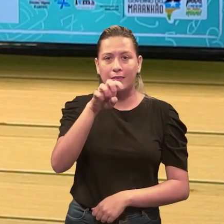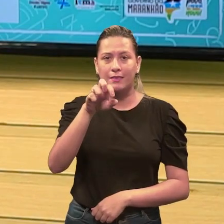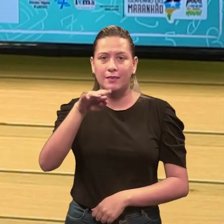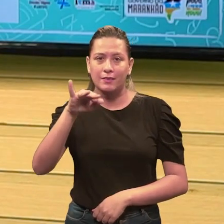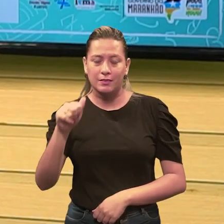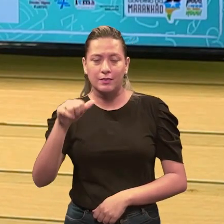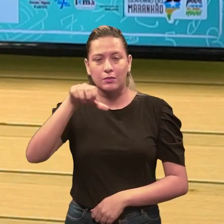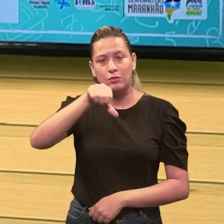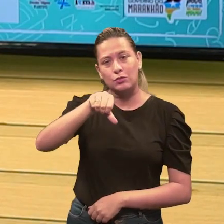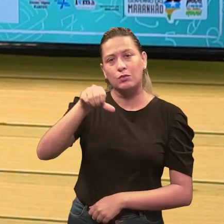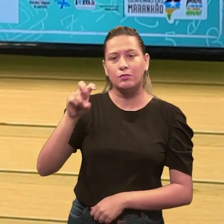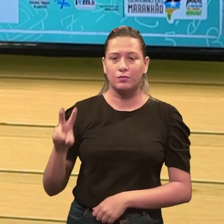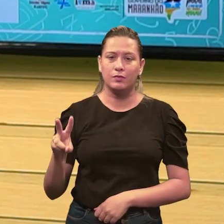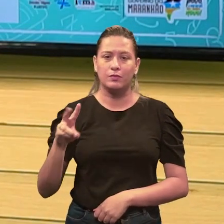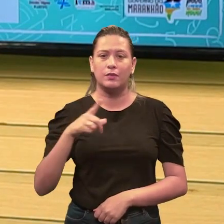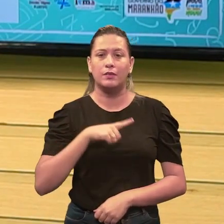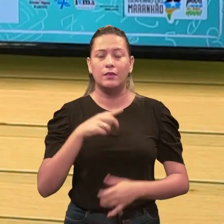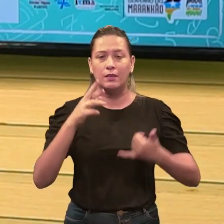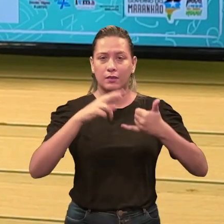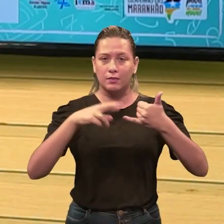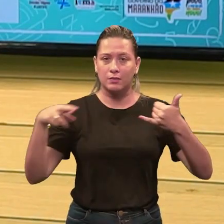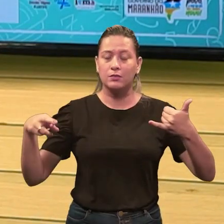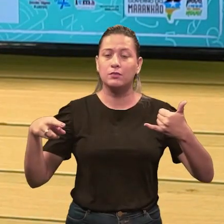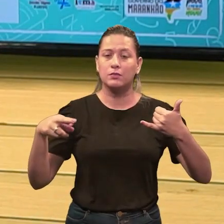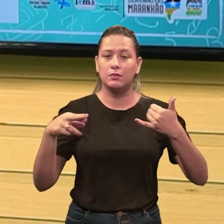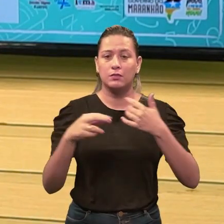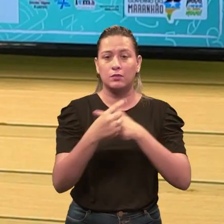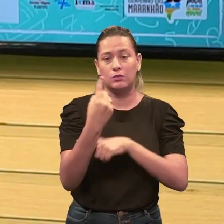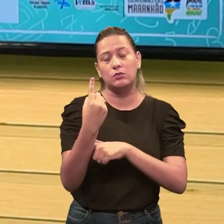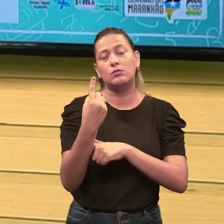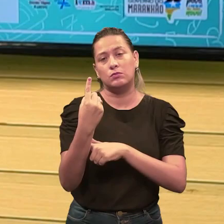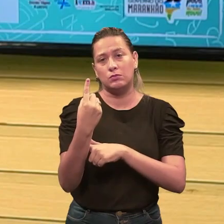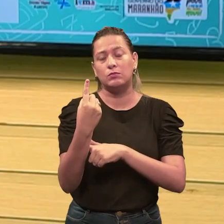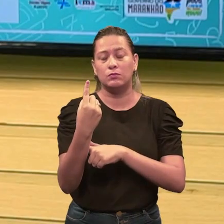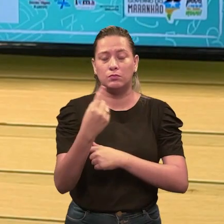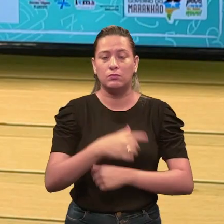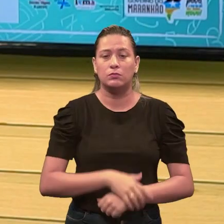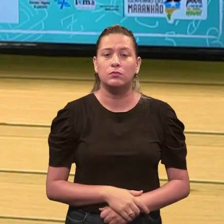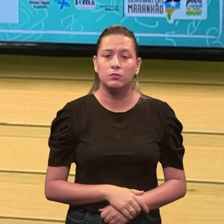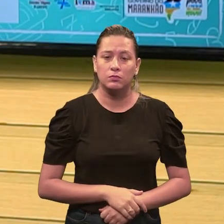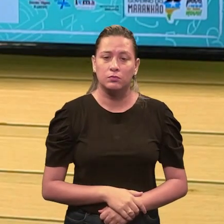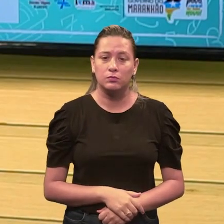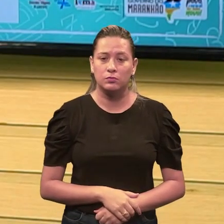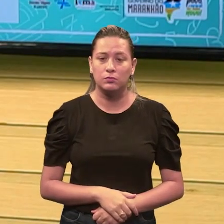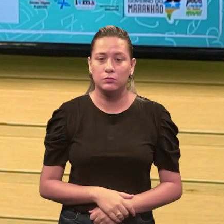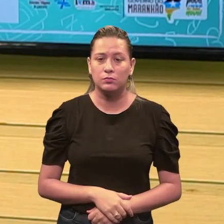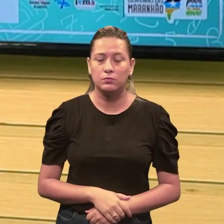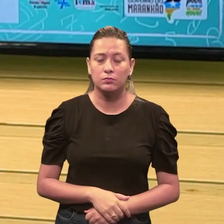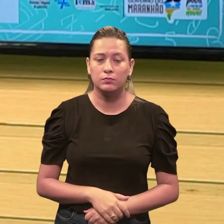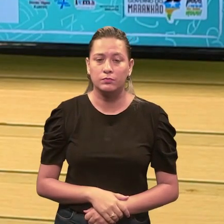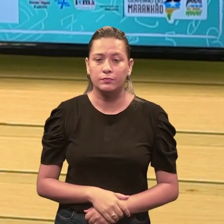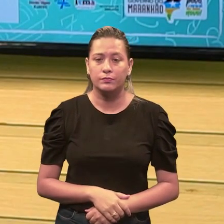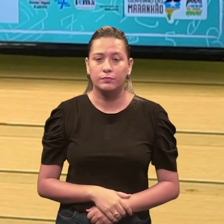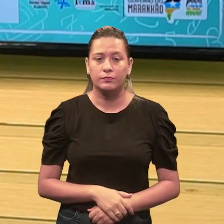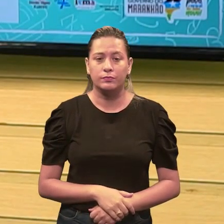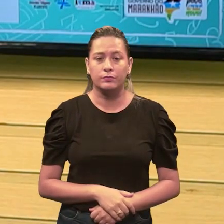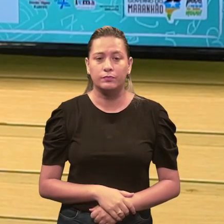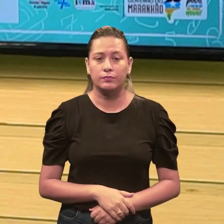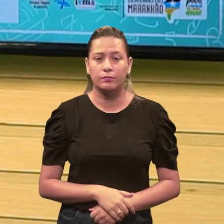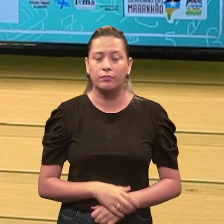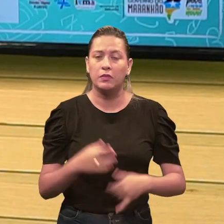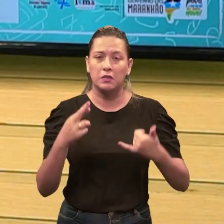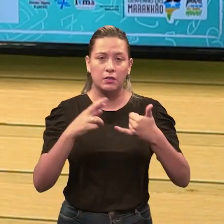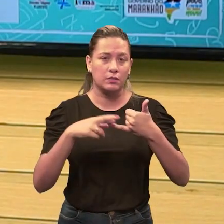tenho uma bateria de 9 volts, que mais? Aqui eu tenho uma resistência de 1 kg,